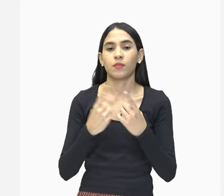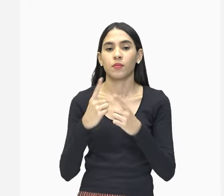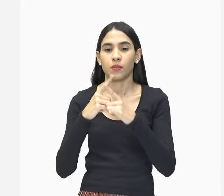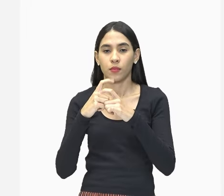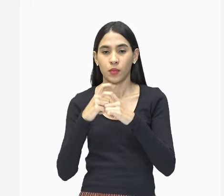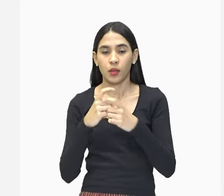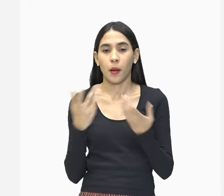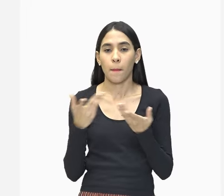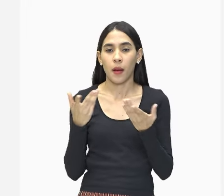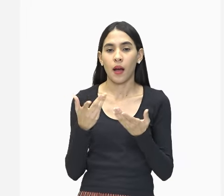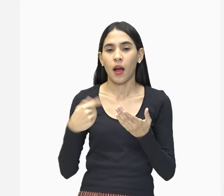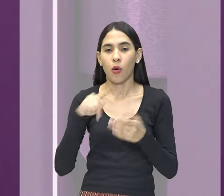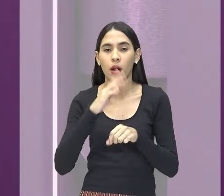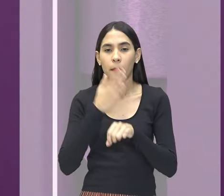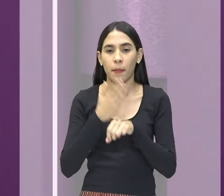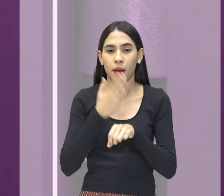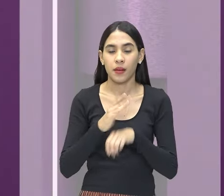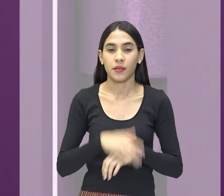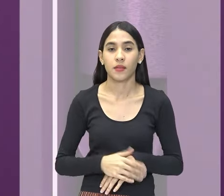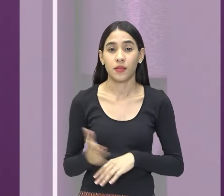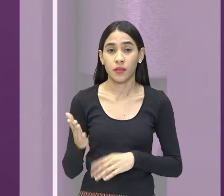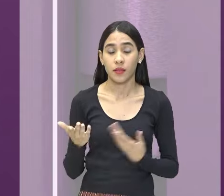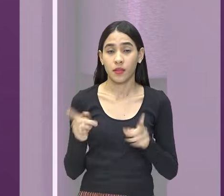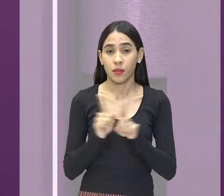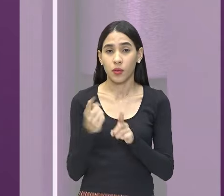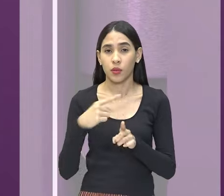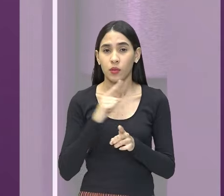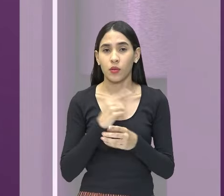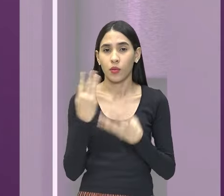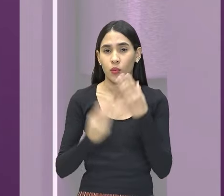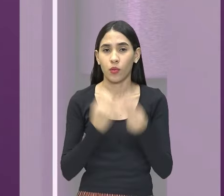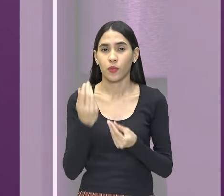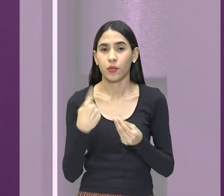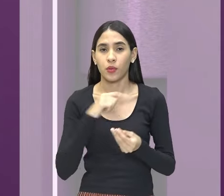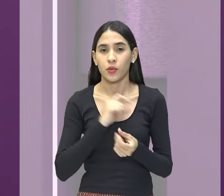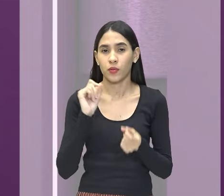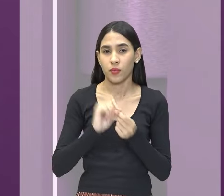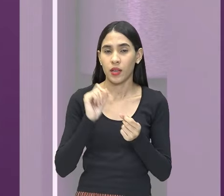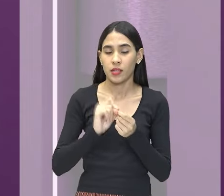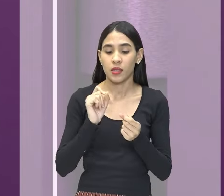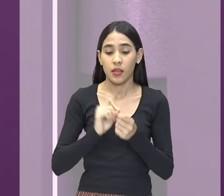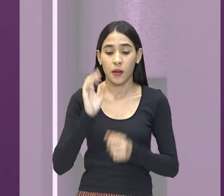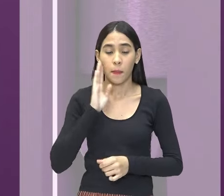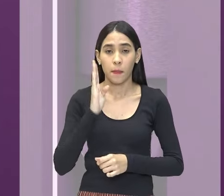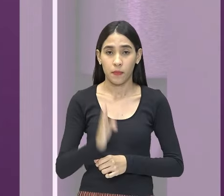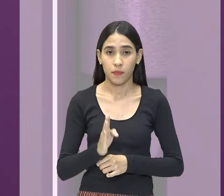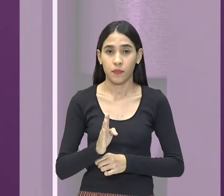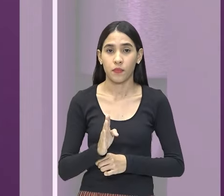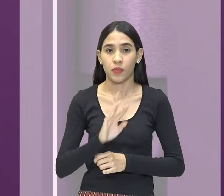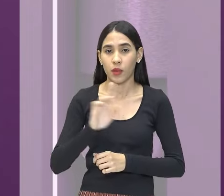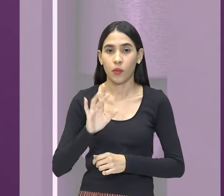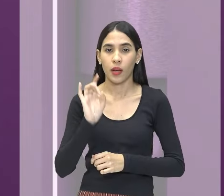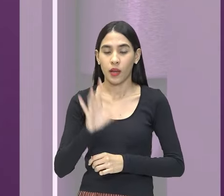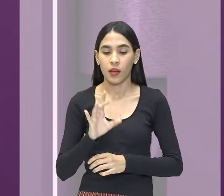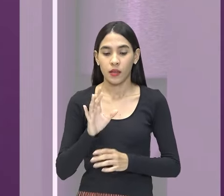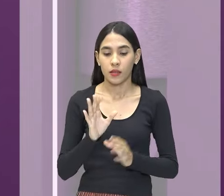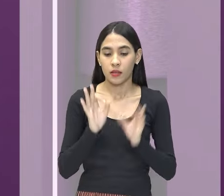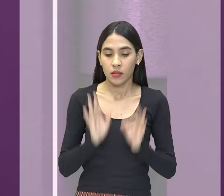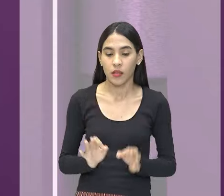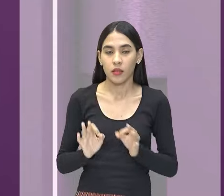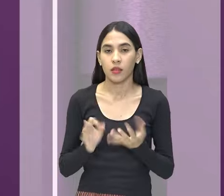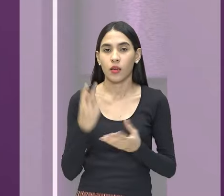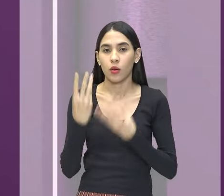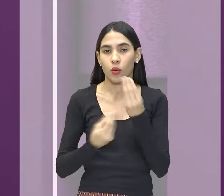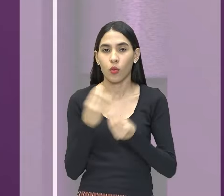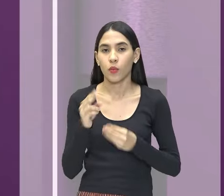mas agora a aplicação. Nós vamos ver ali onde nós podemos fazer de forma direta, não é de forma exata, a aplicação